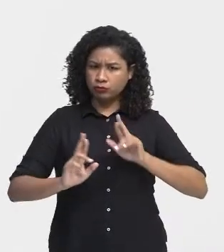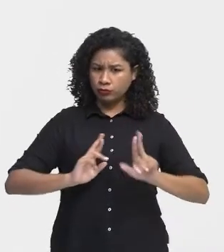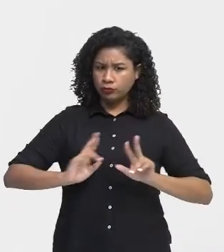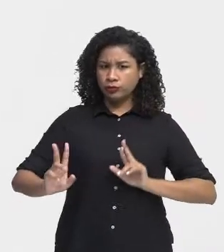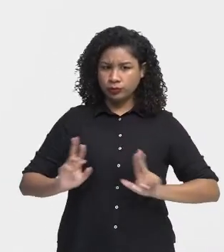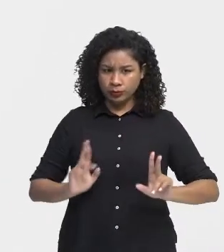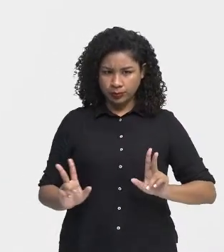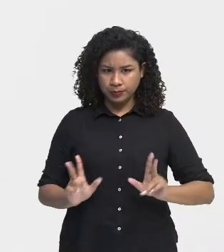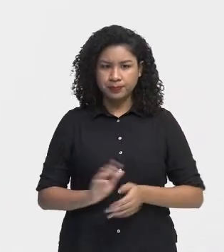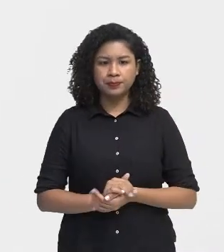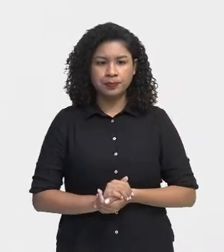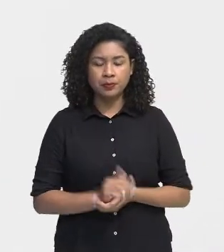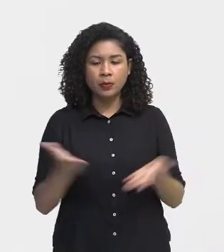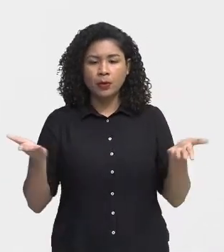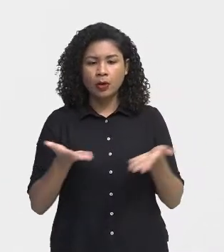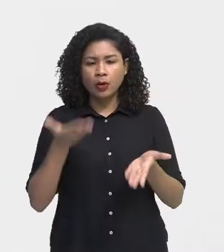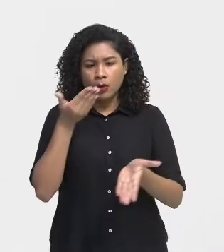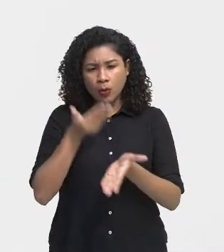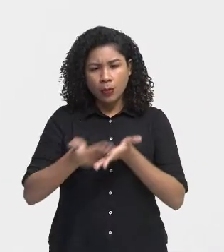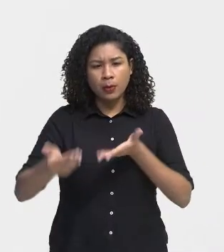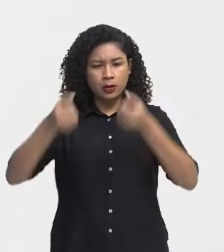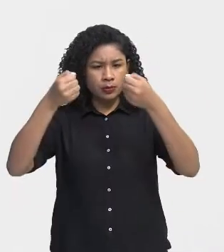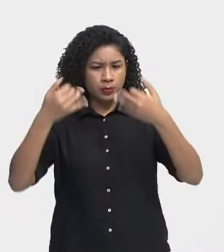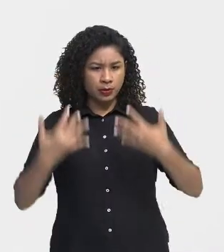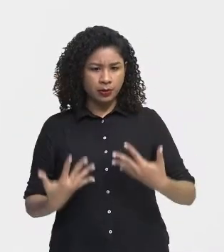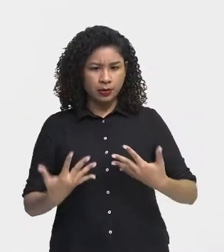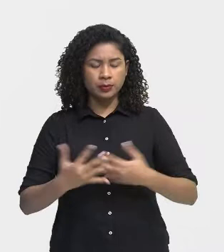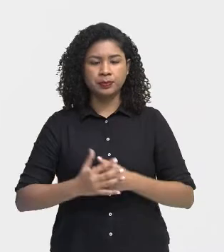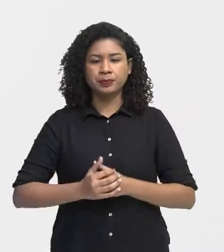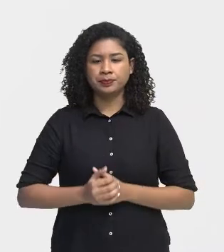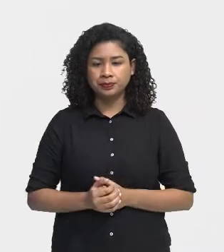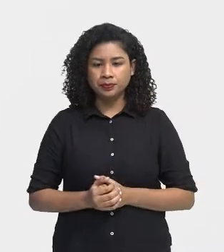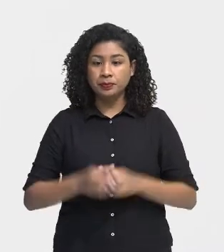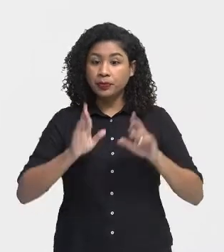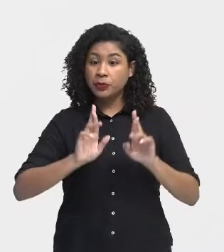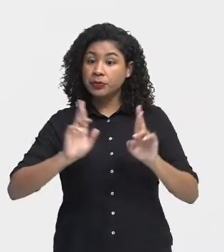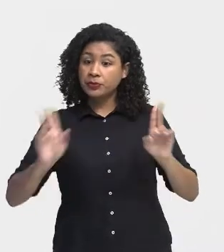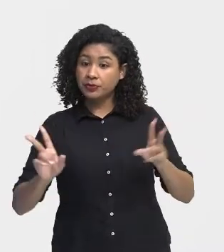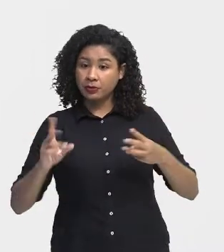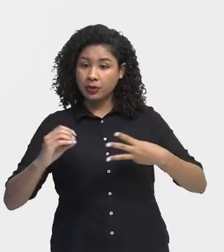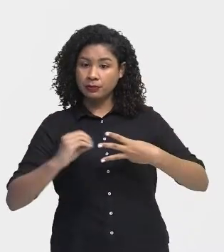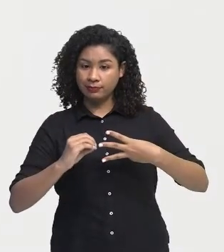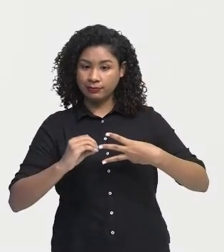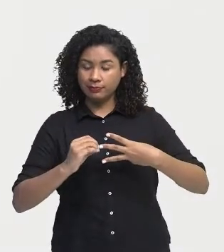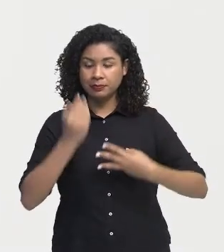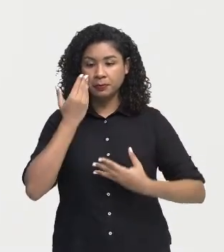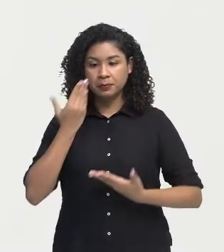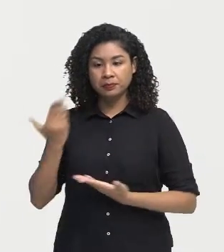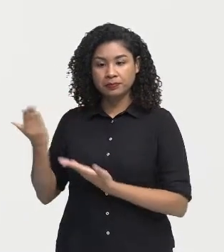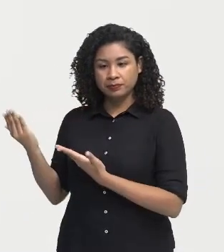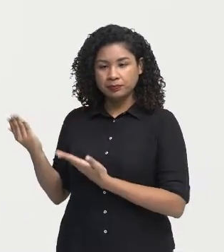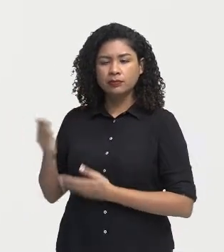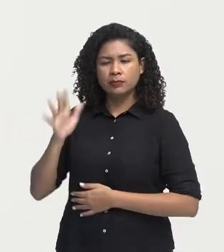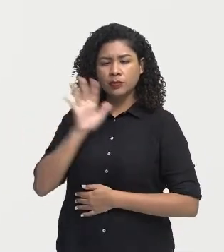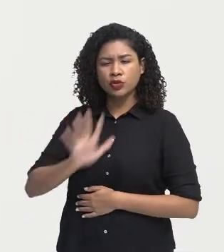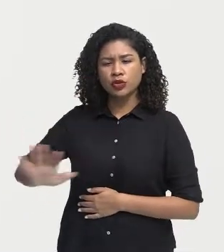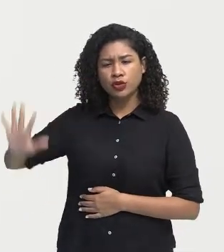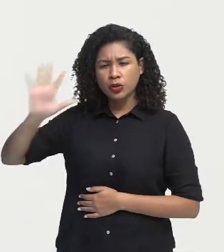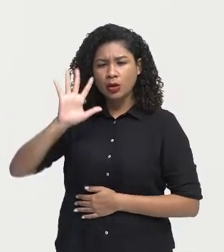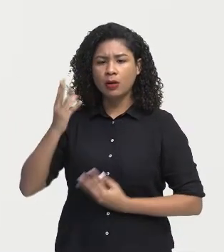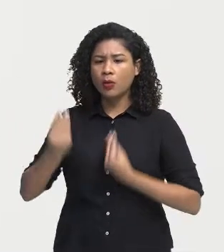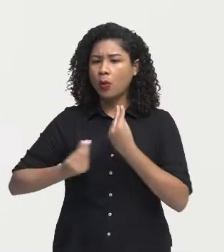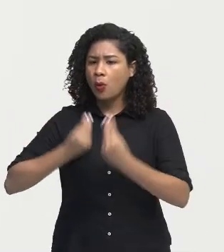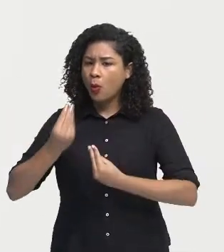a diferença de algumas células. Olha só, aqui a gente observa a organização geral do